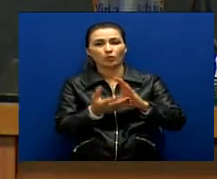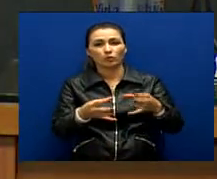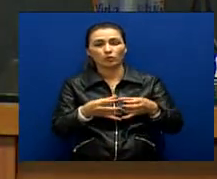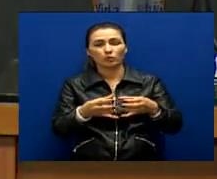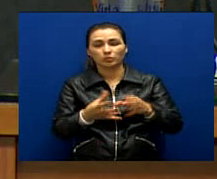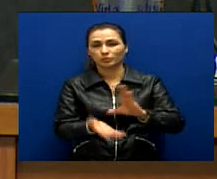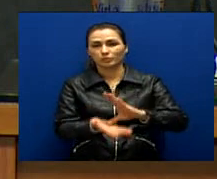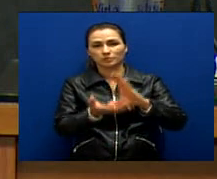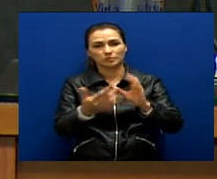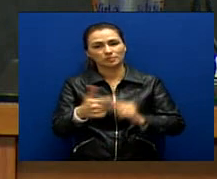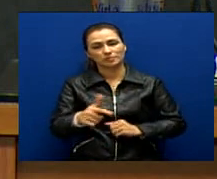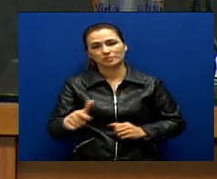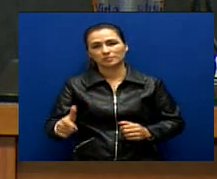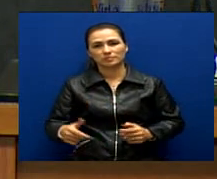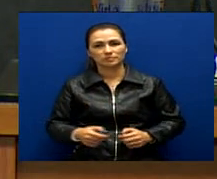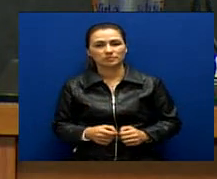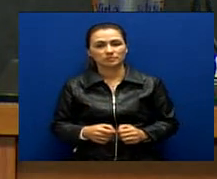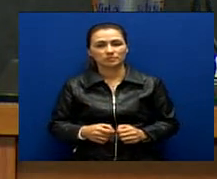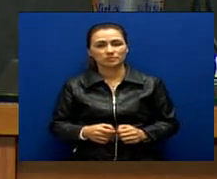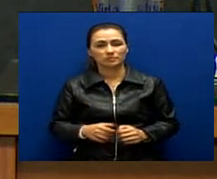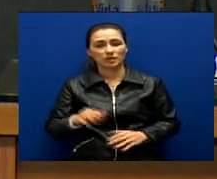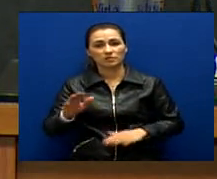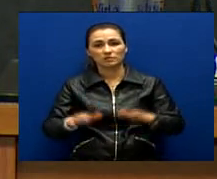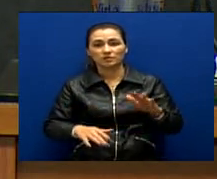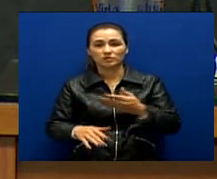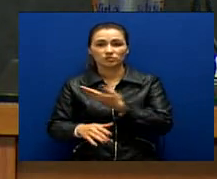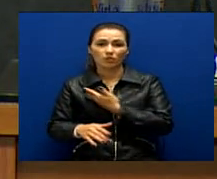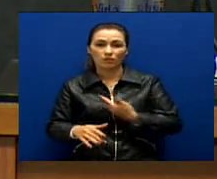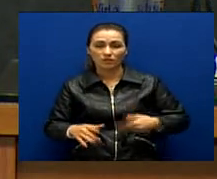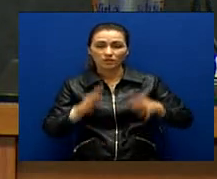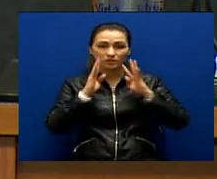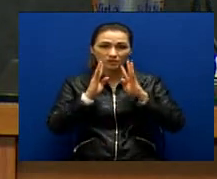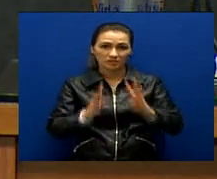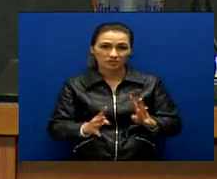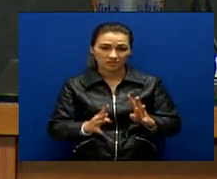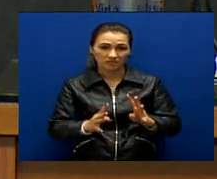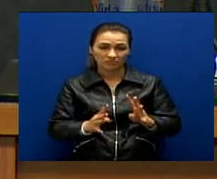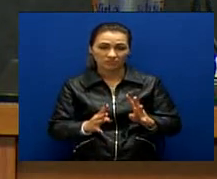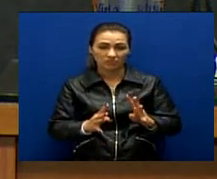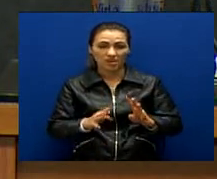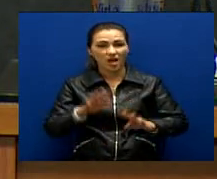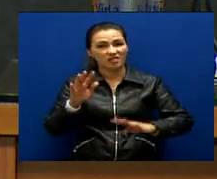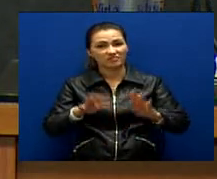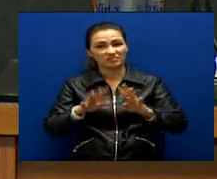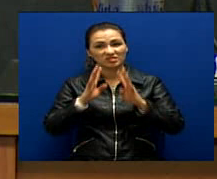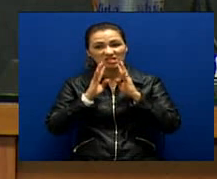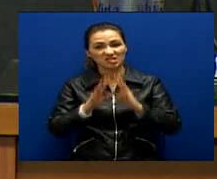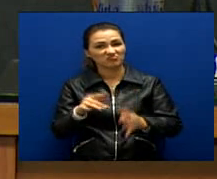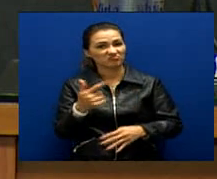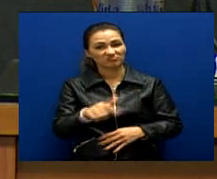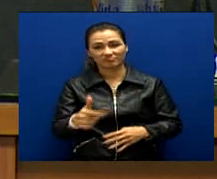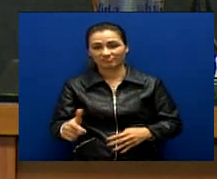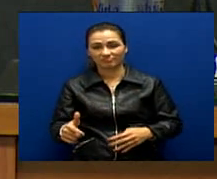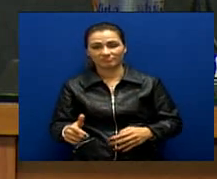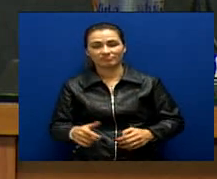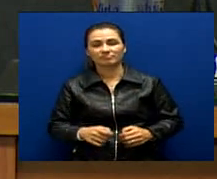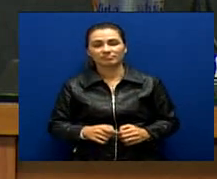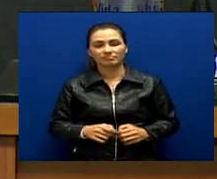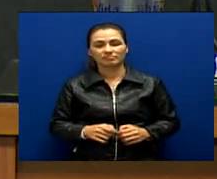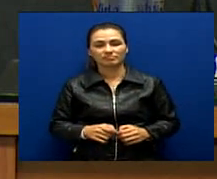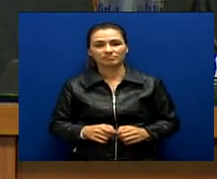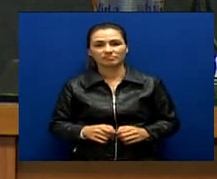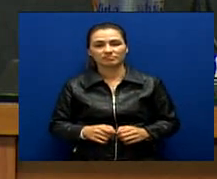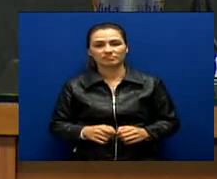convém o governo ouve quando não convém passa por cima e todas as séries acontece a conferência acontece também é então